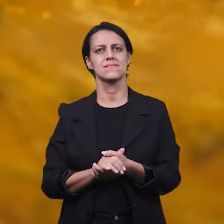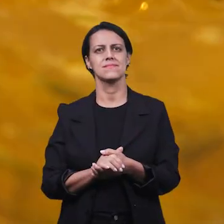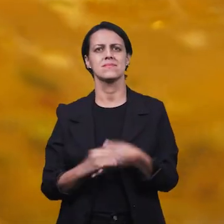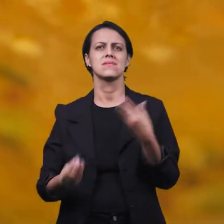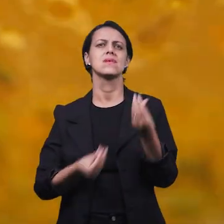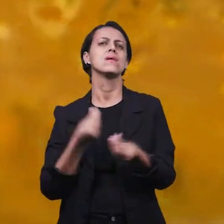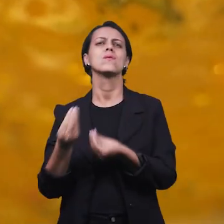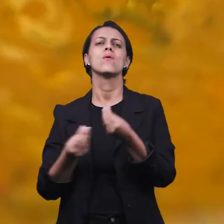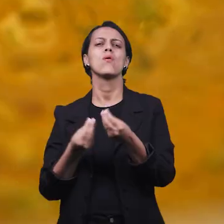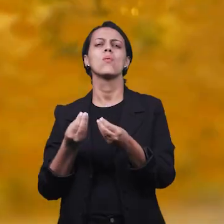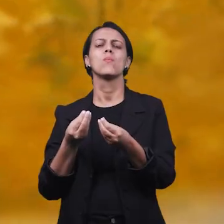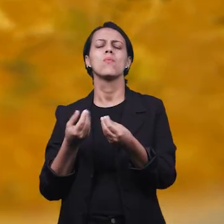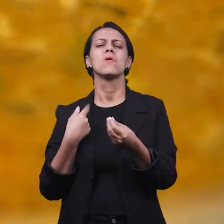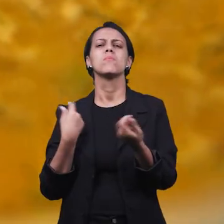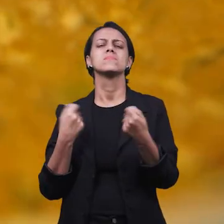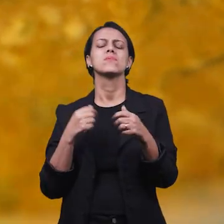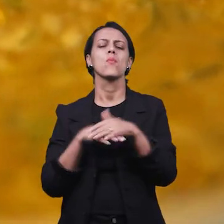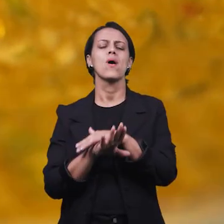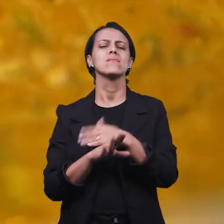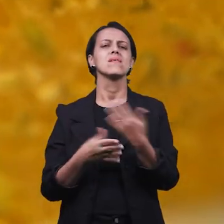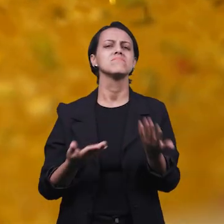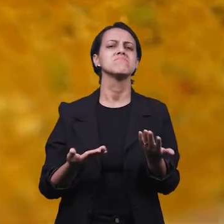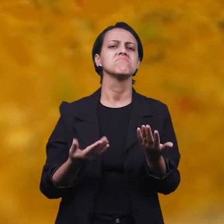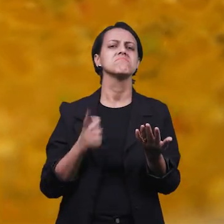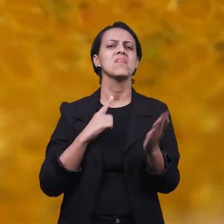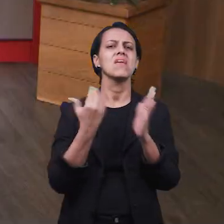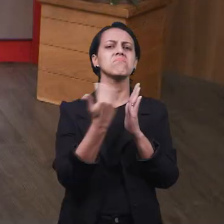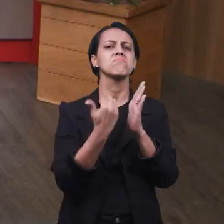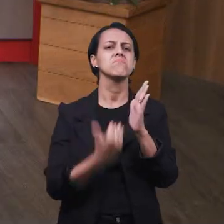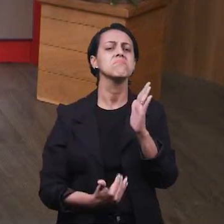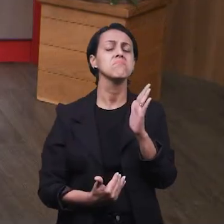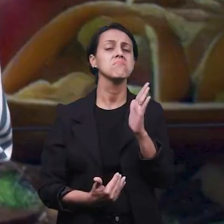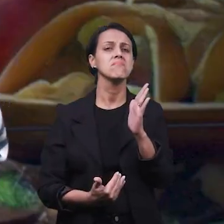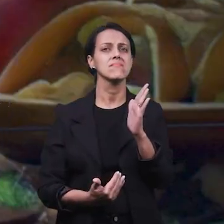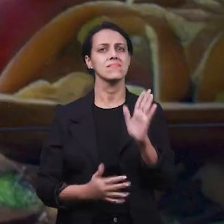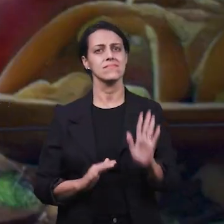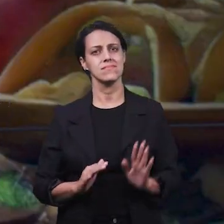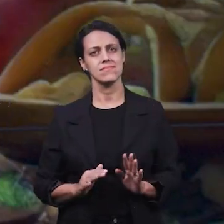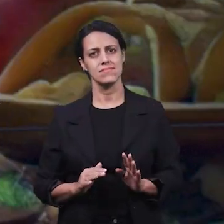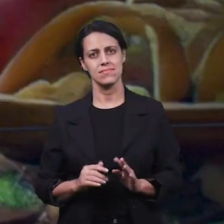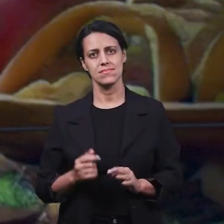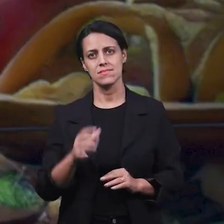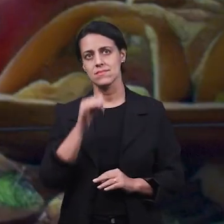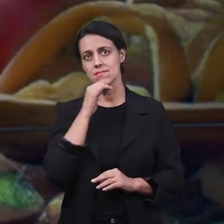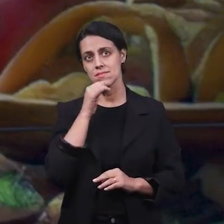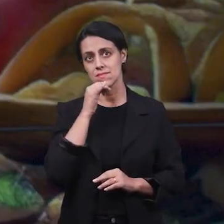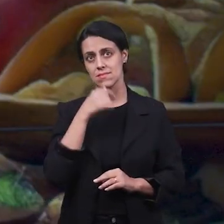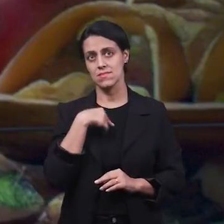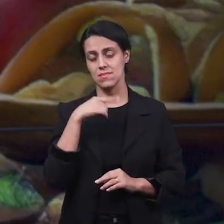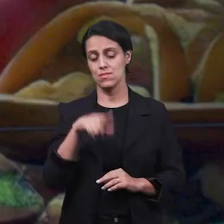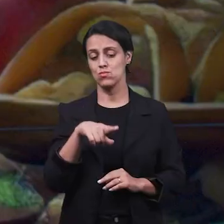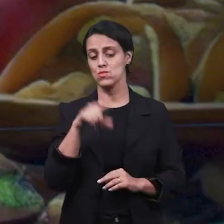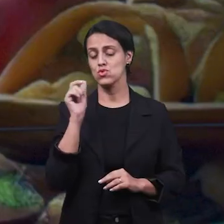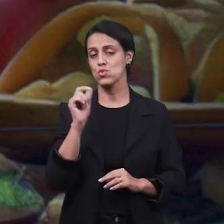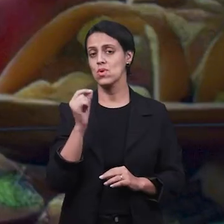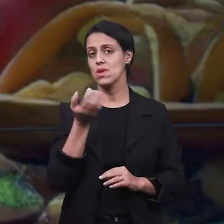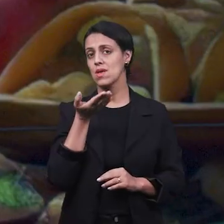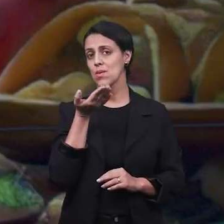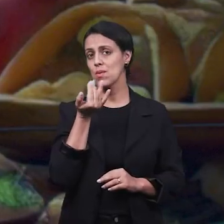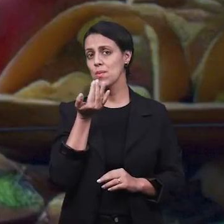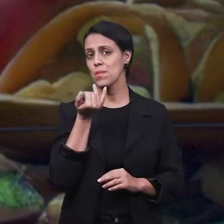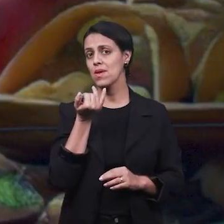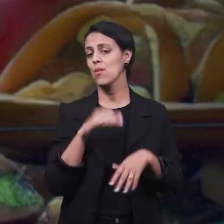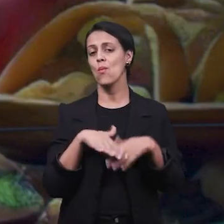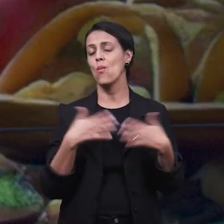devo armazenar os alimentos? Será que tem uma ordem? A escolha dos alimentos a serem consumidos é